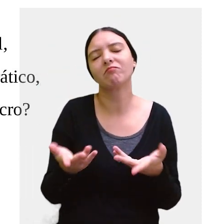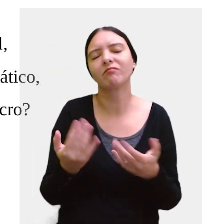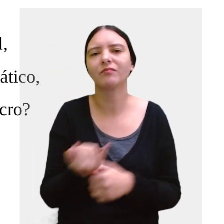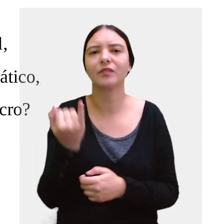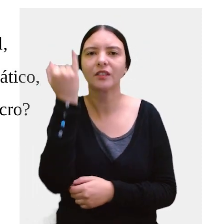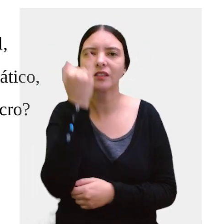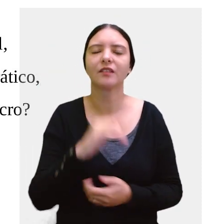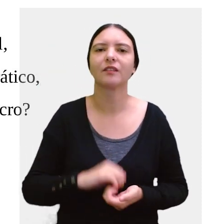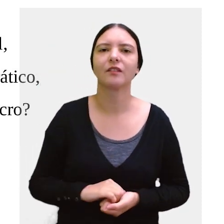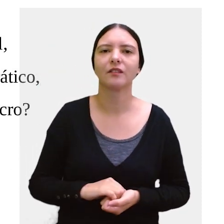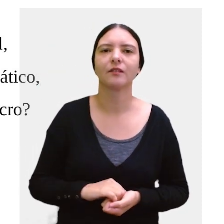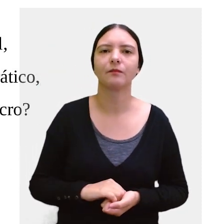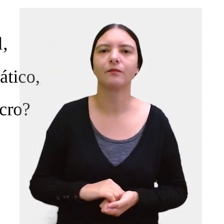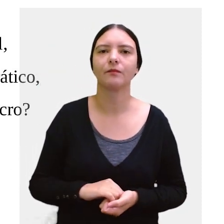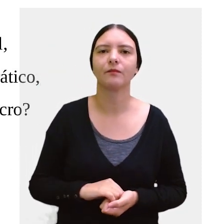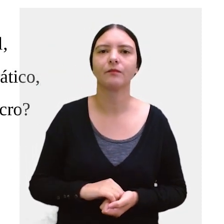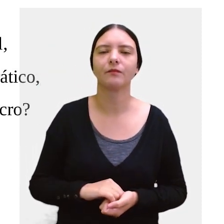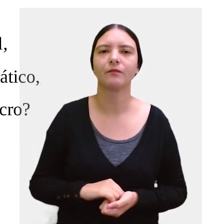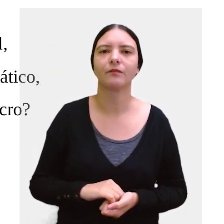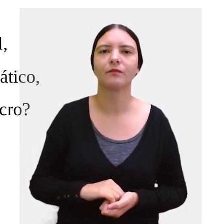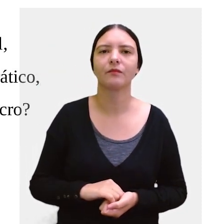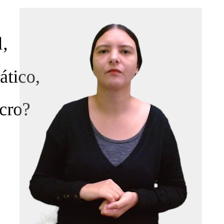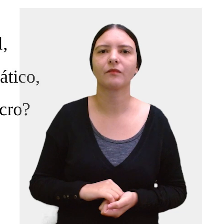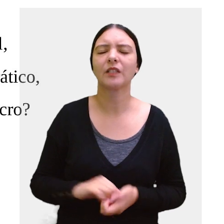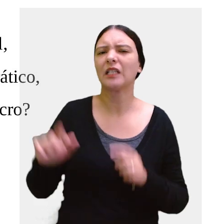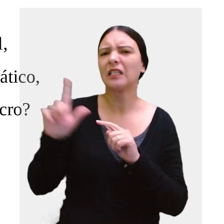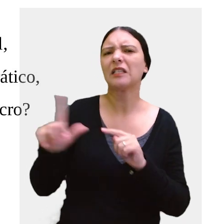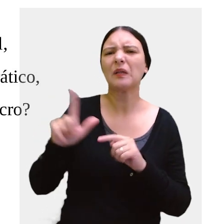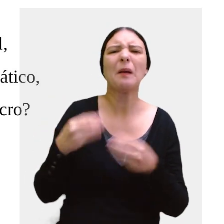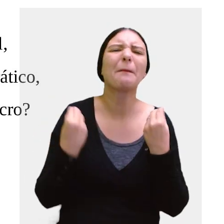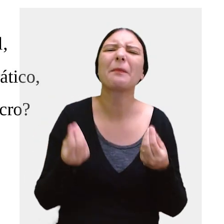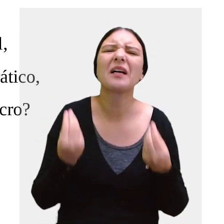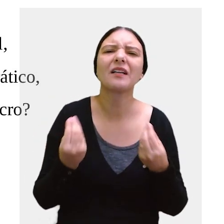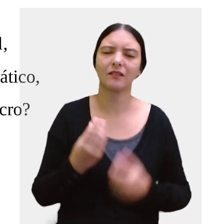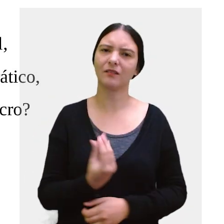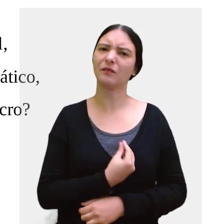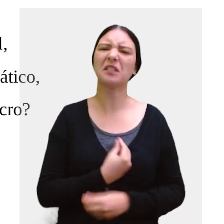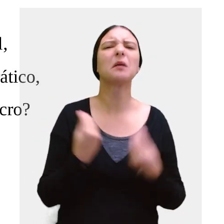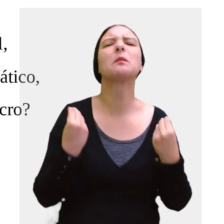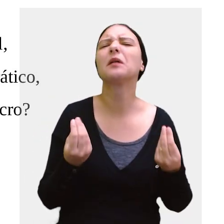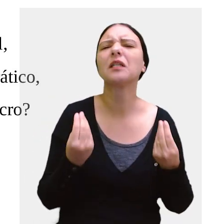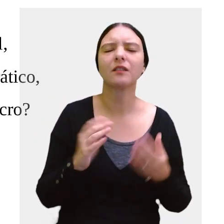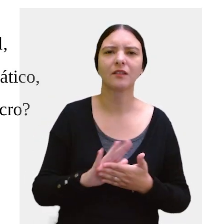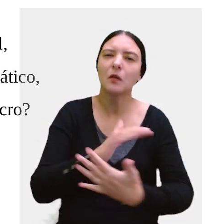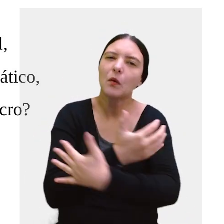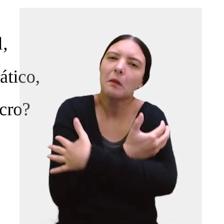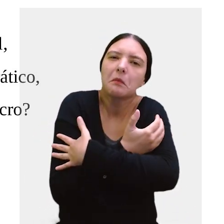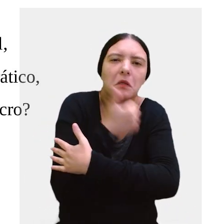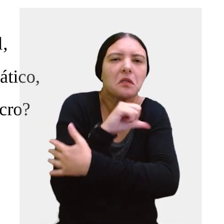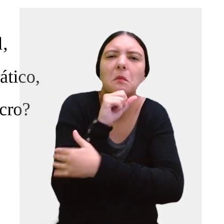muito importante. Para que serve a literatura? Mas para que serve a vida? Ou então, para que serve um abraço